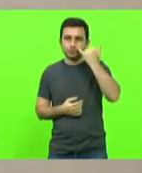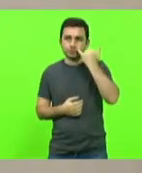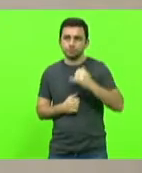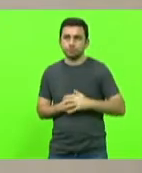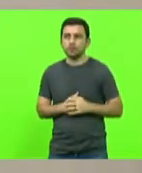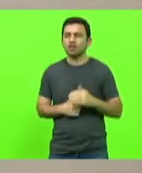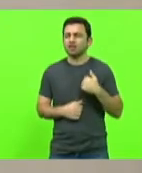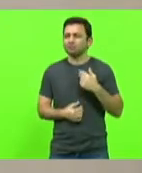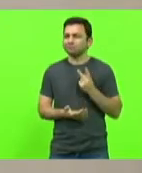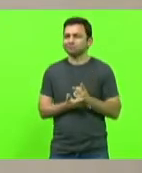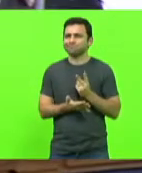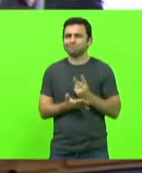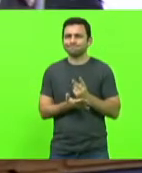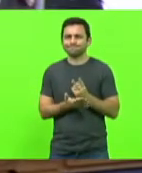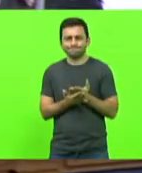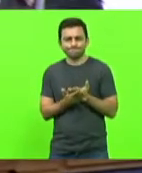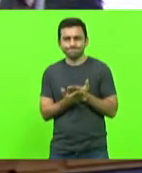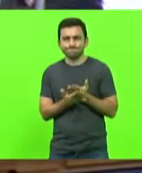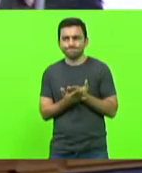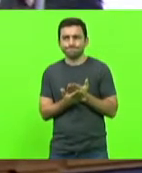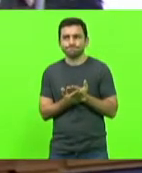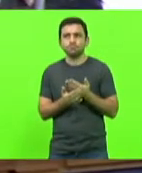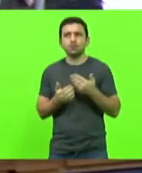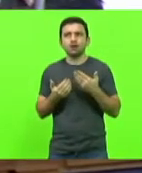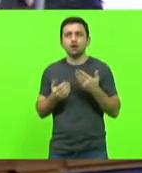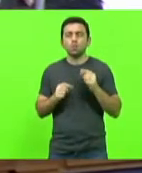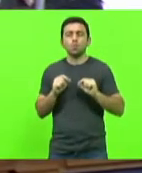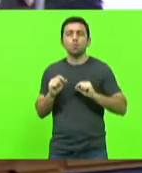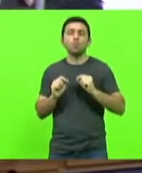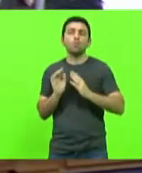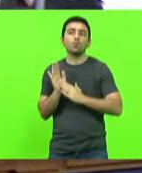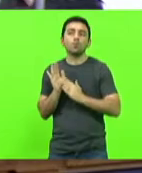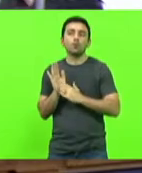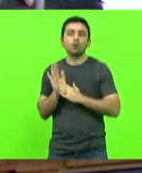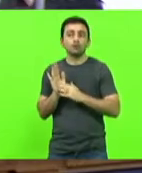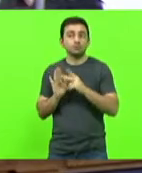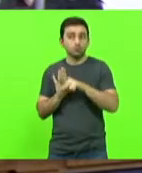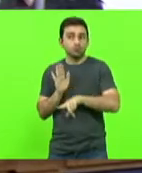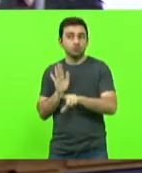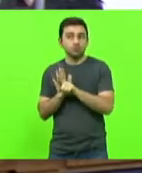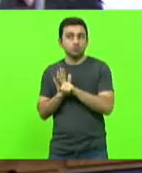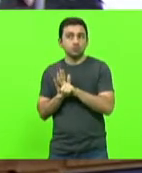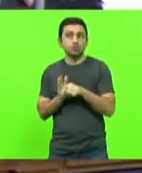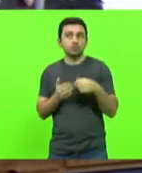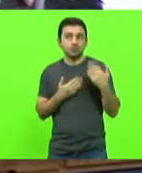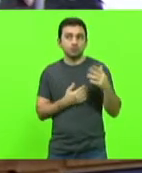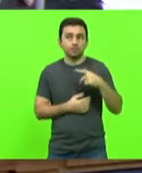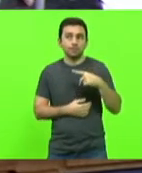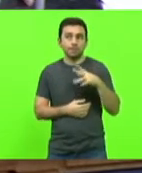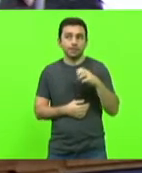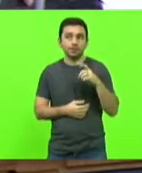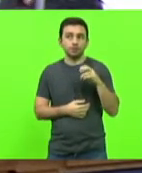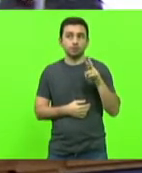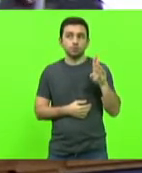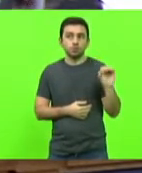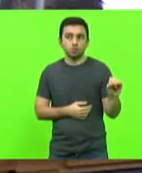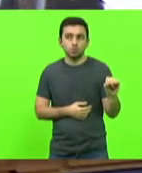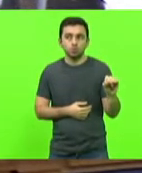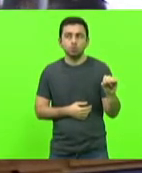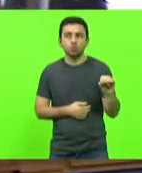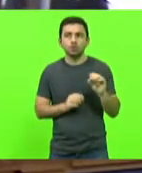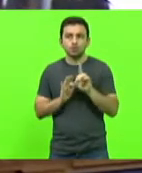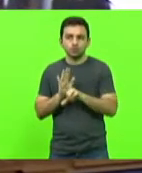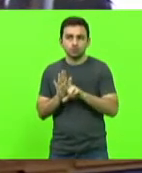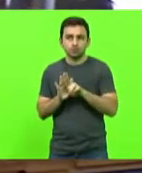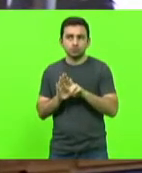sempre estudo muito aqui o que está sendo proposto, e esse PL do Pedro que sai aqui, é uma proposição legislativa,